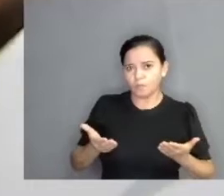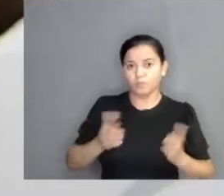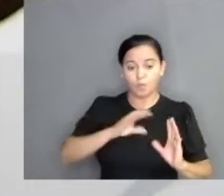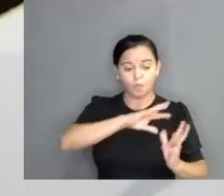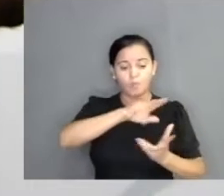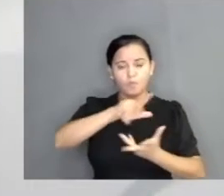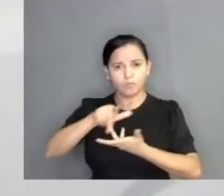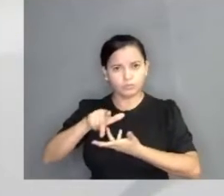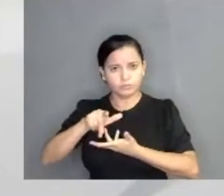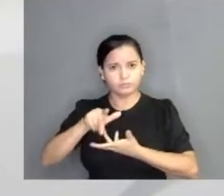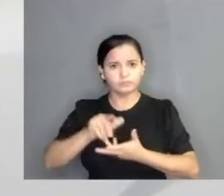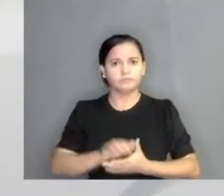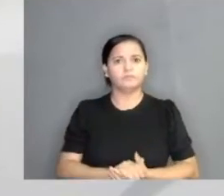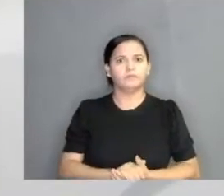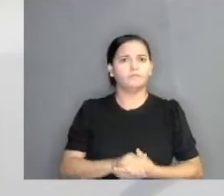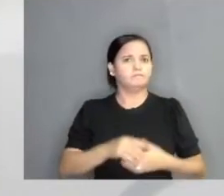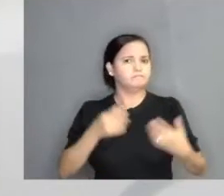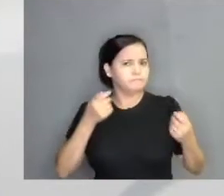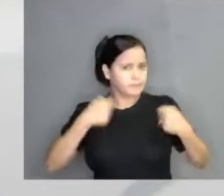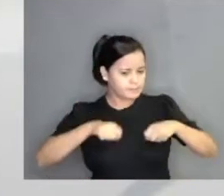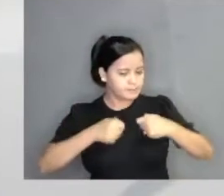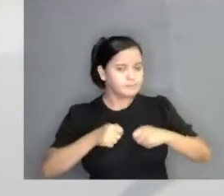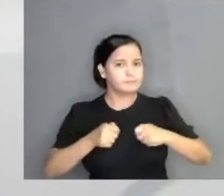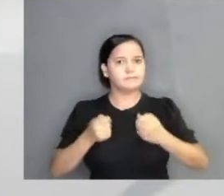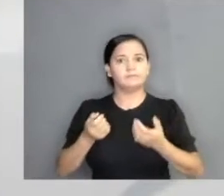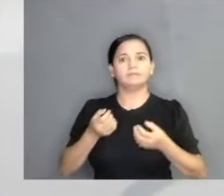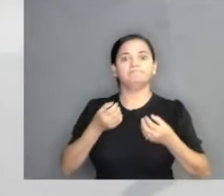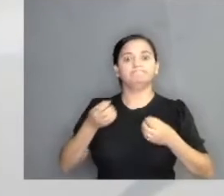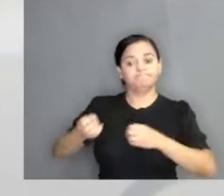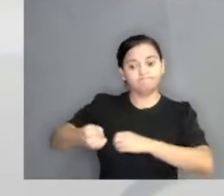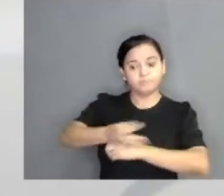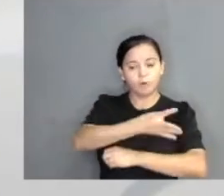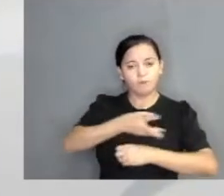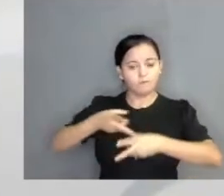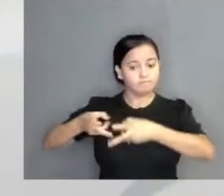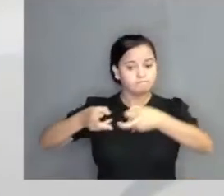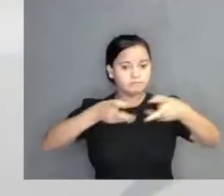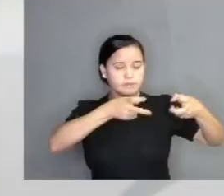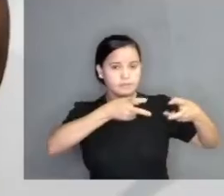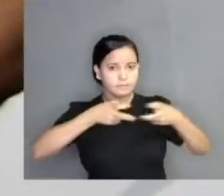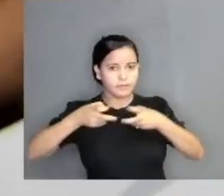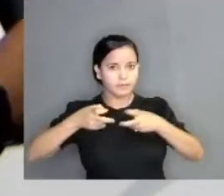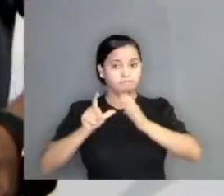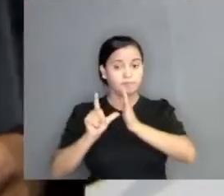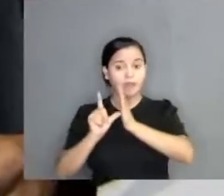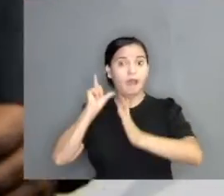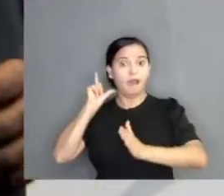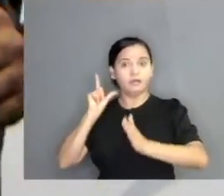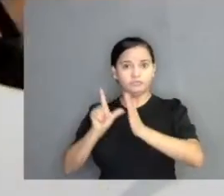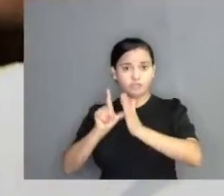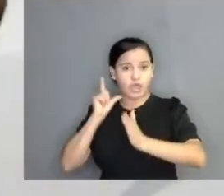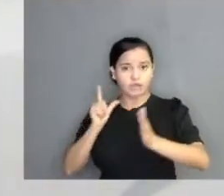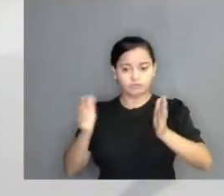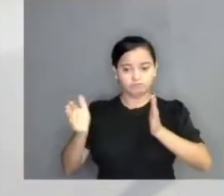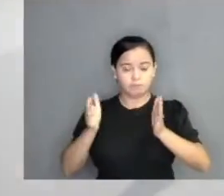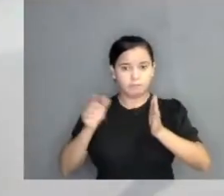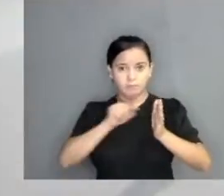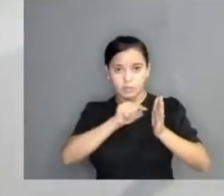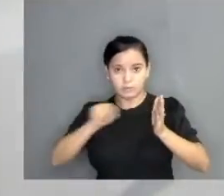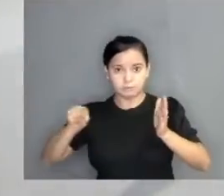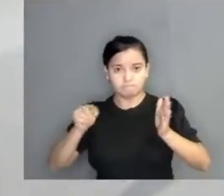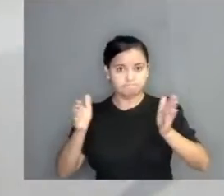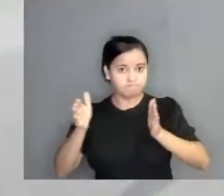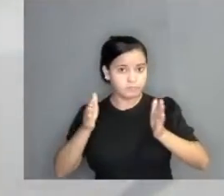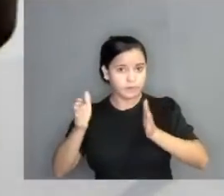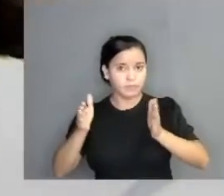necessidade de ter novas observações. Antes desse período, era muito comum onde